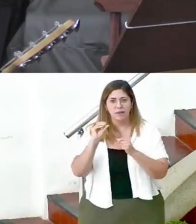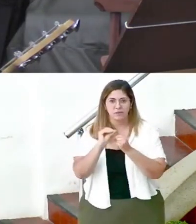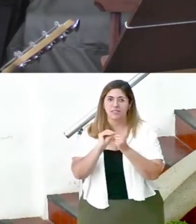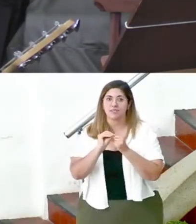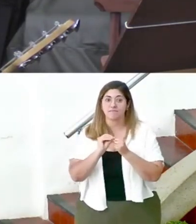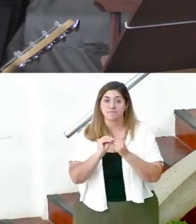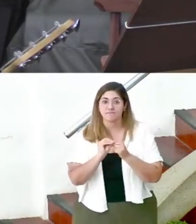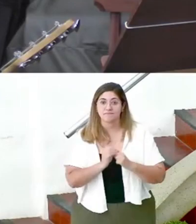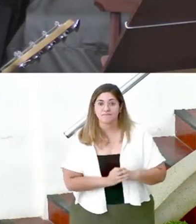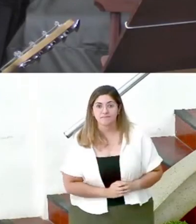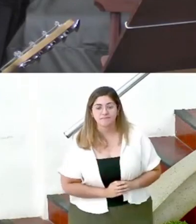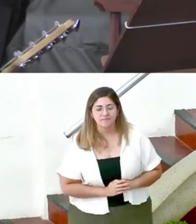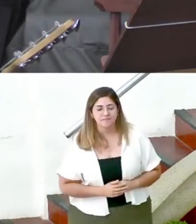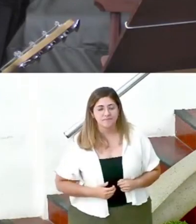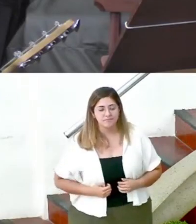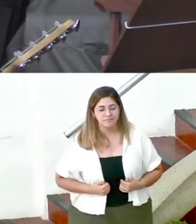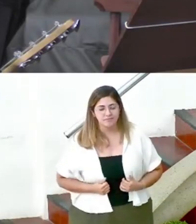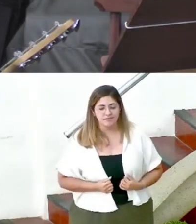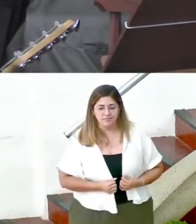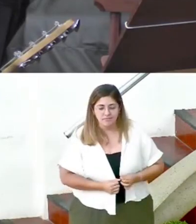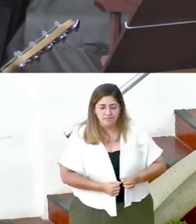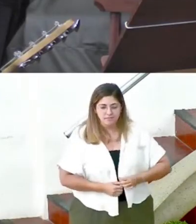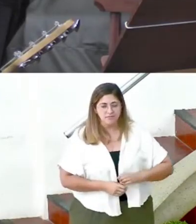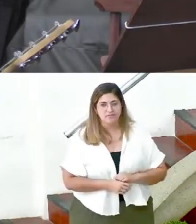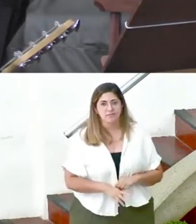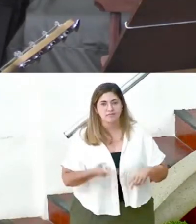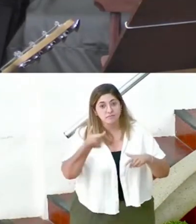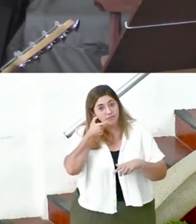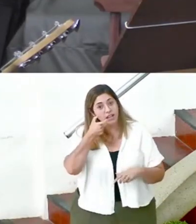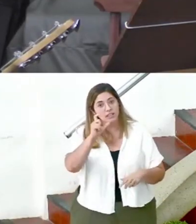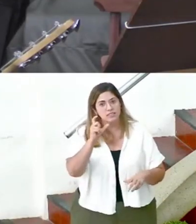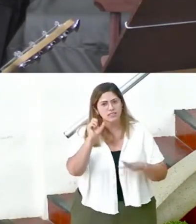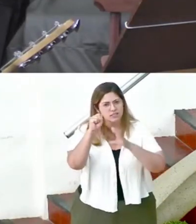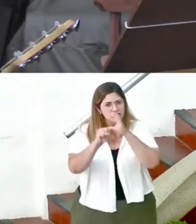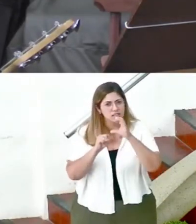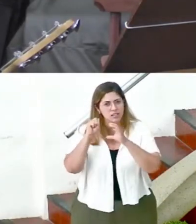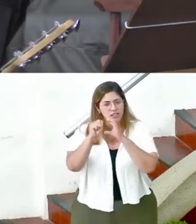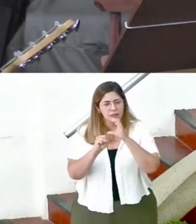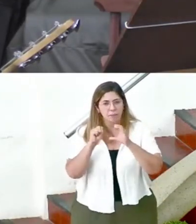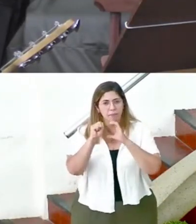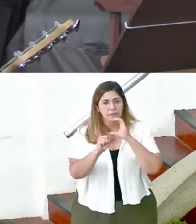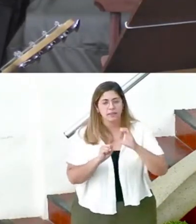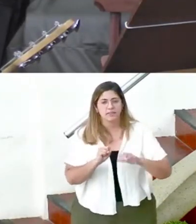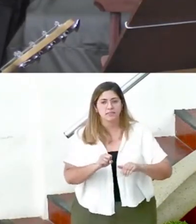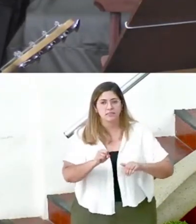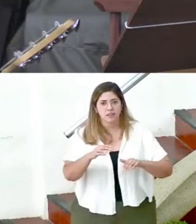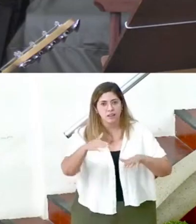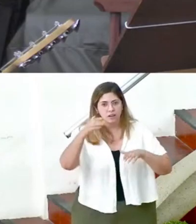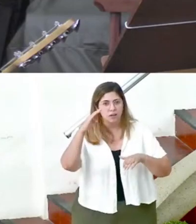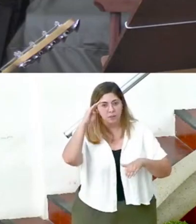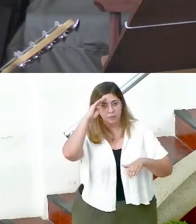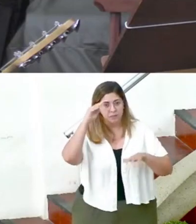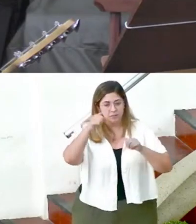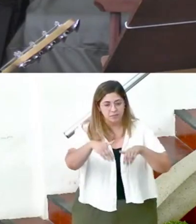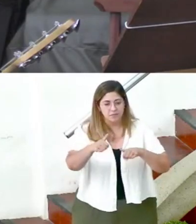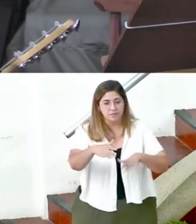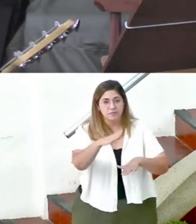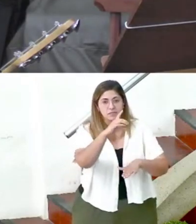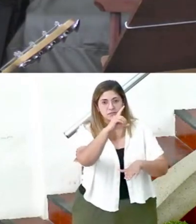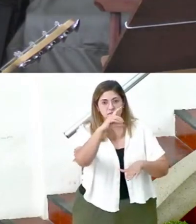Tem curiosidade? Assista, está disponível o Batalhão 100. Tem sempre algumas instruções que a gente pode